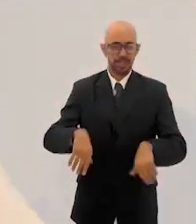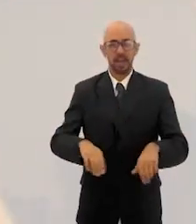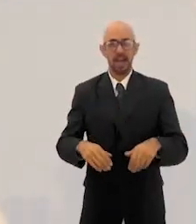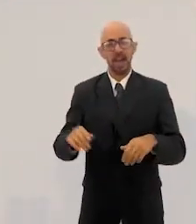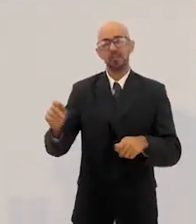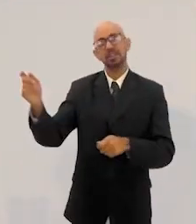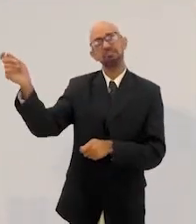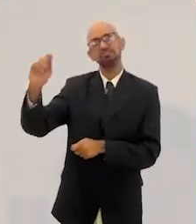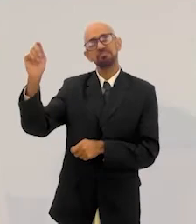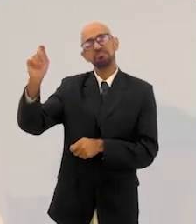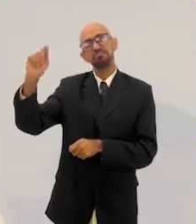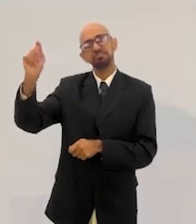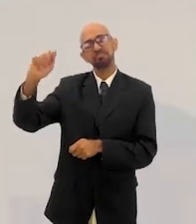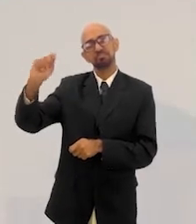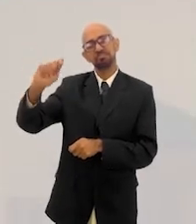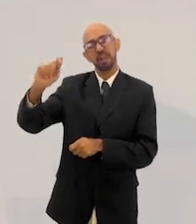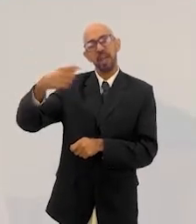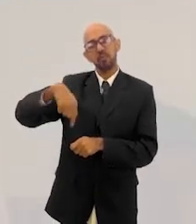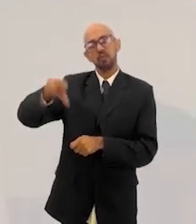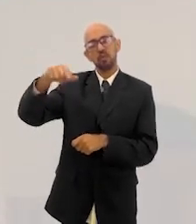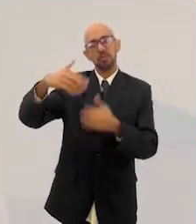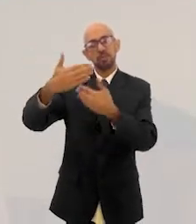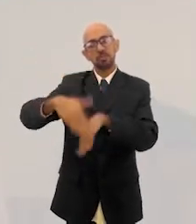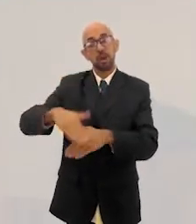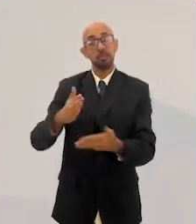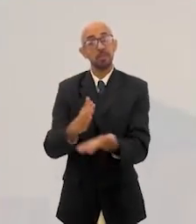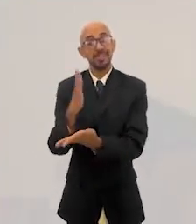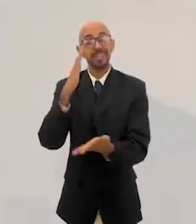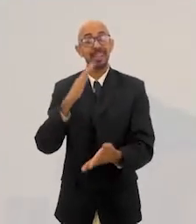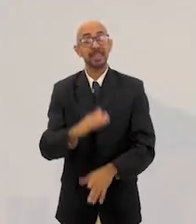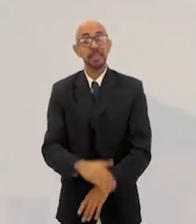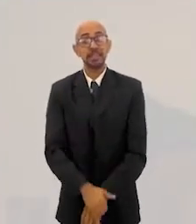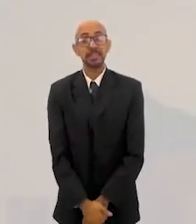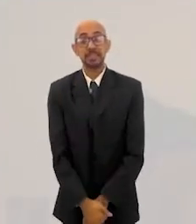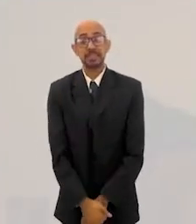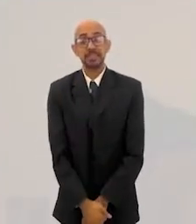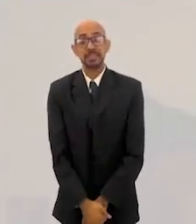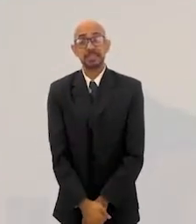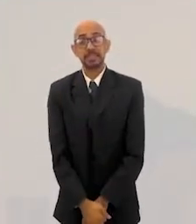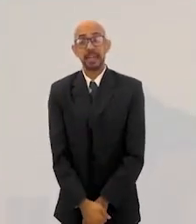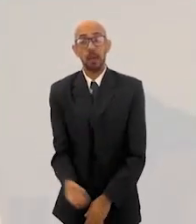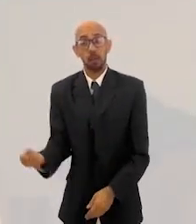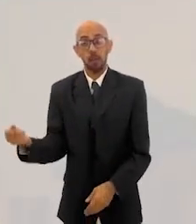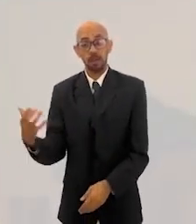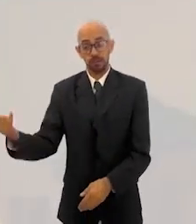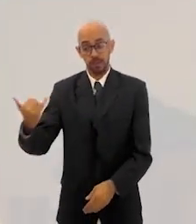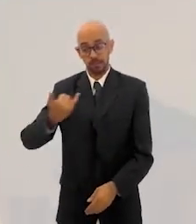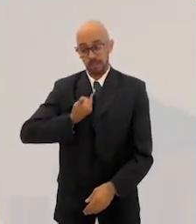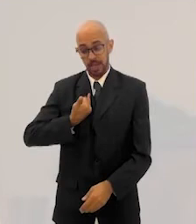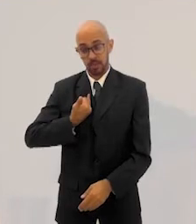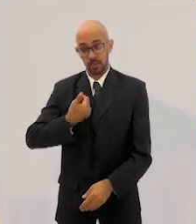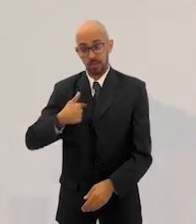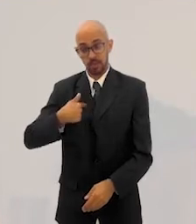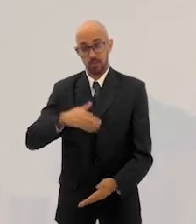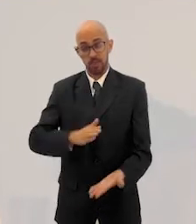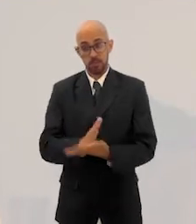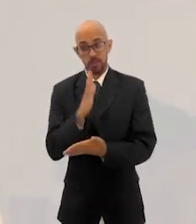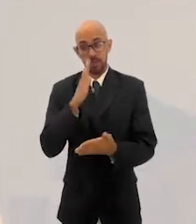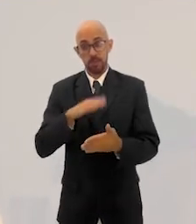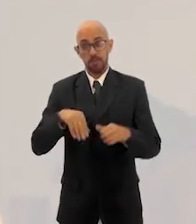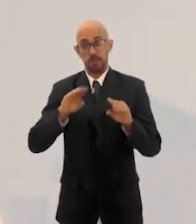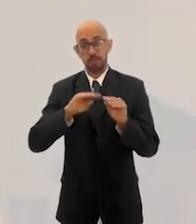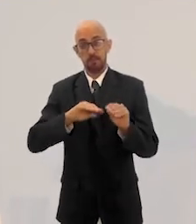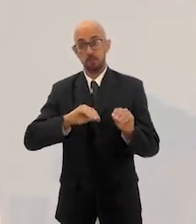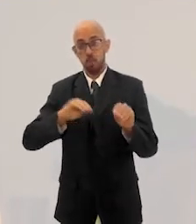lá soltando a minha raia. Fui fazer a prova e passei. Só que aí também, quando eu recebi o resultado que eu passei, que eu ia morar em